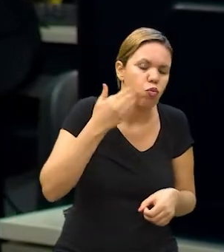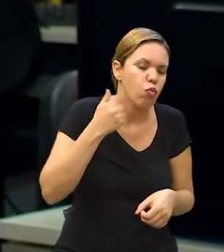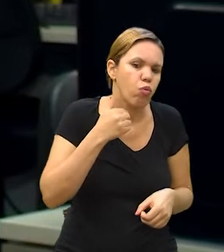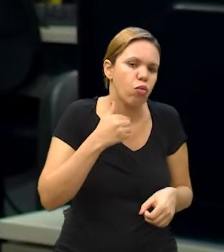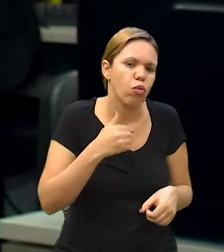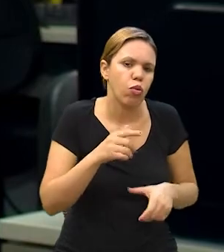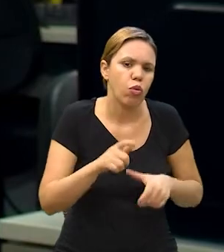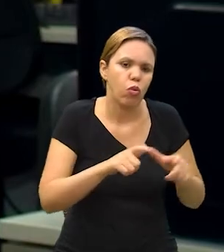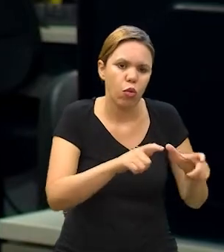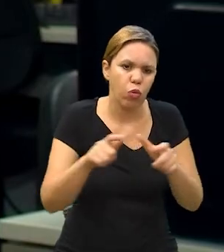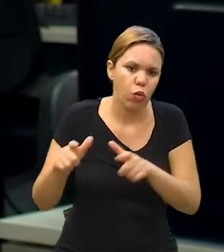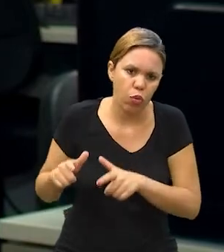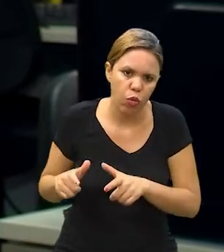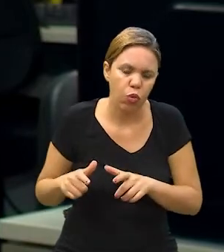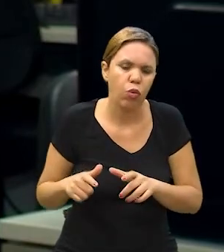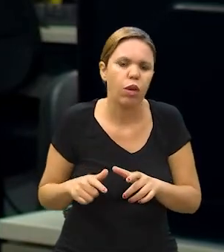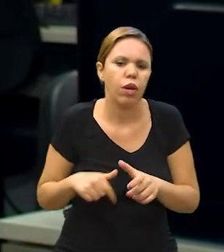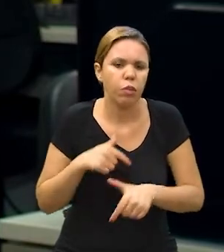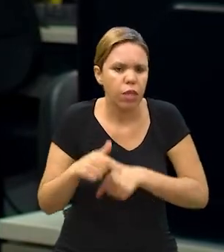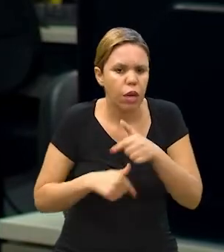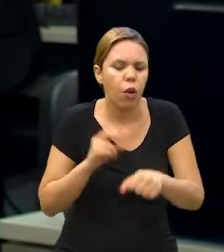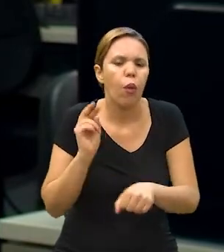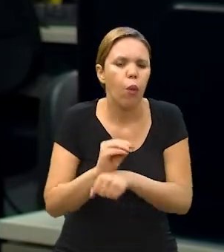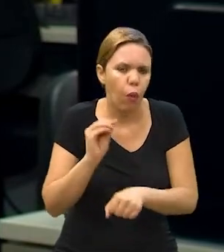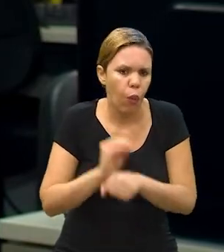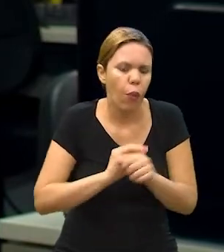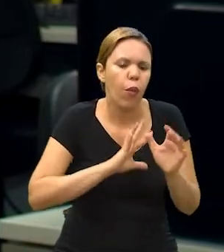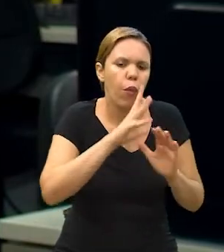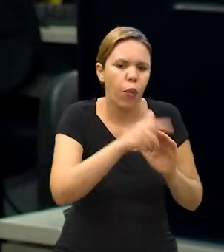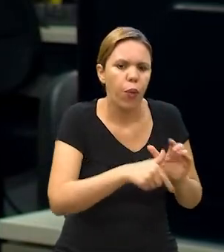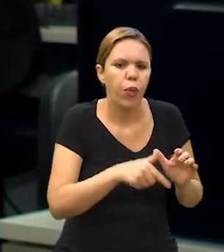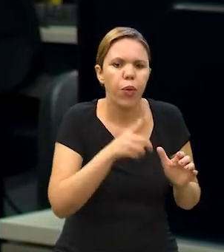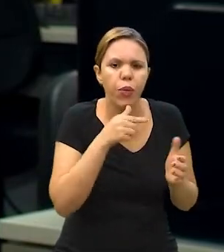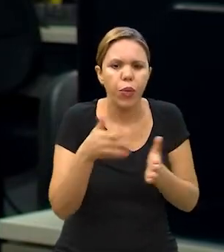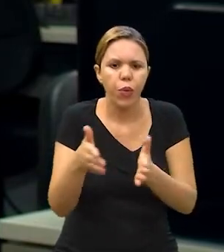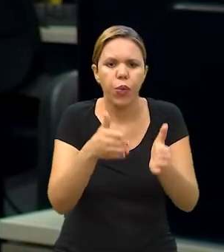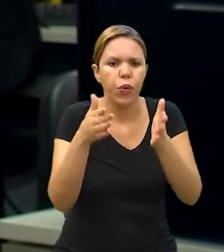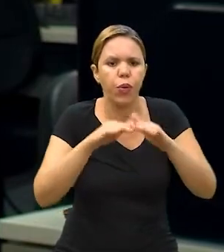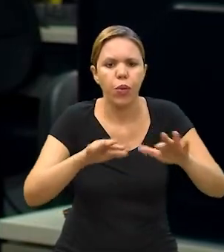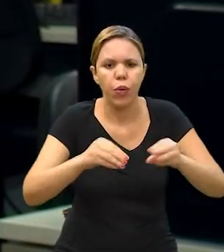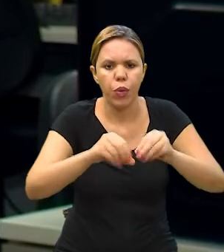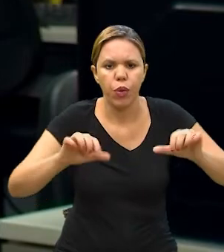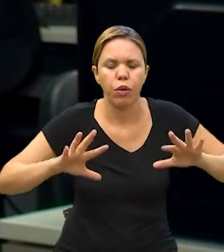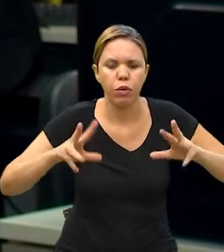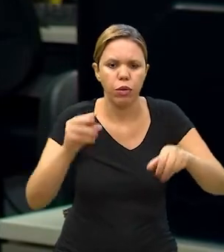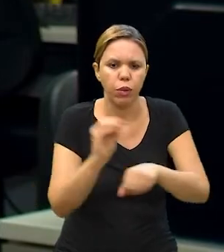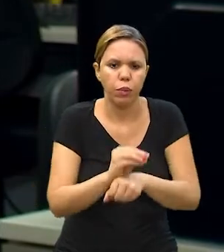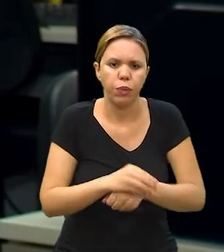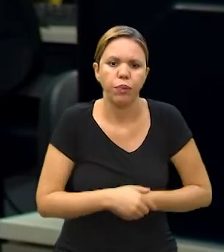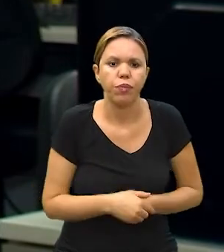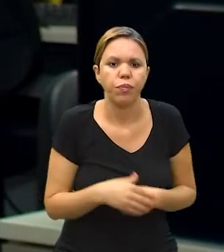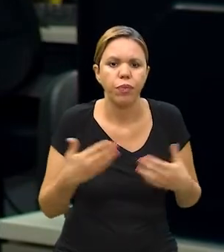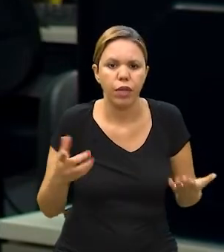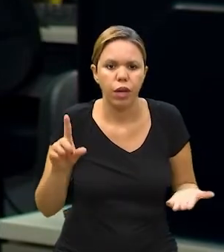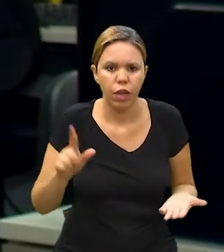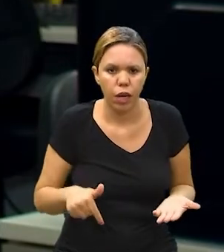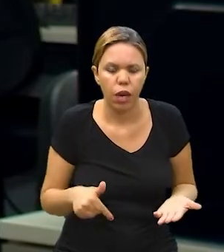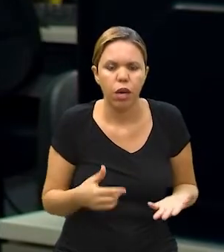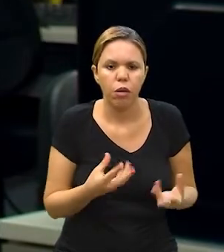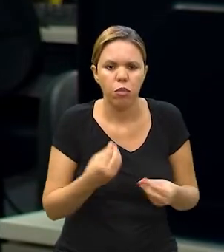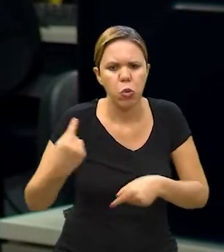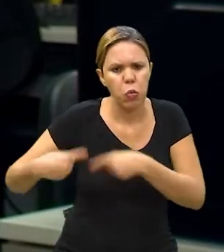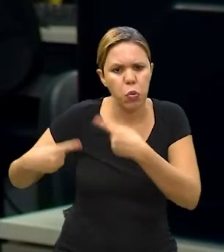nas cadeias produtivas, dessa forma preservando o meio ambiente, os lençóis freáticos, o solo, preservando tudo, né? Então é uma baita de